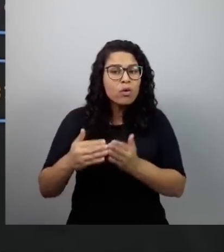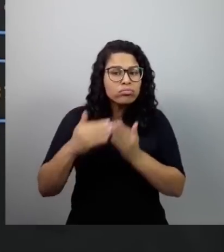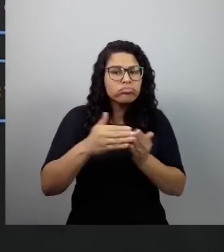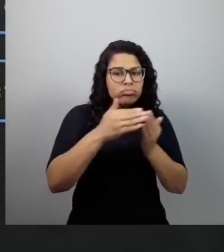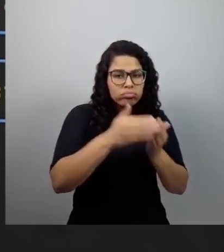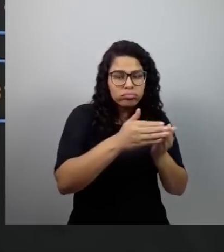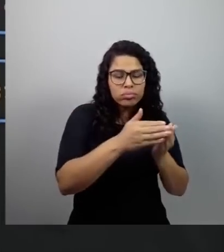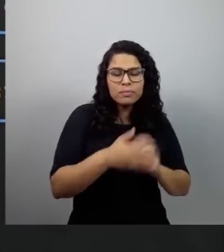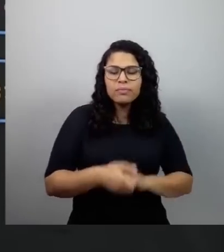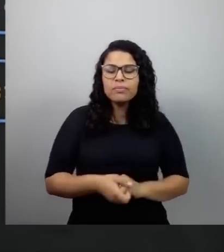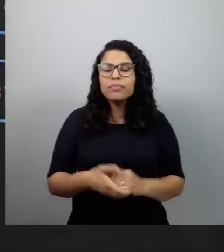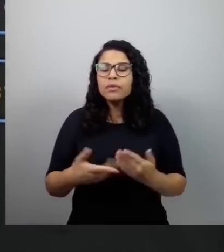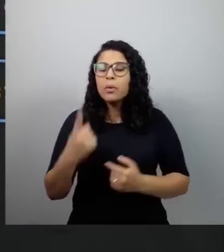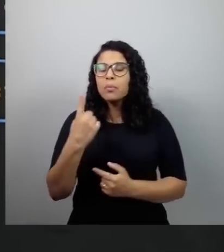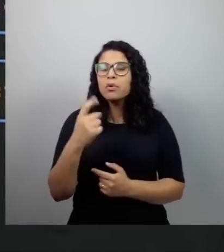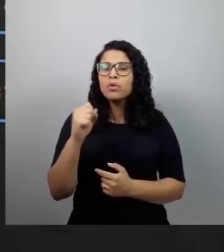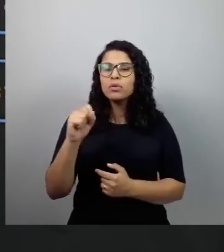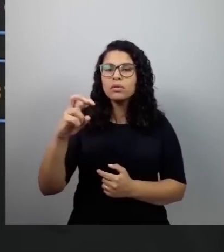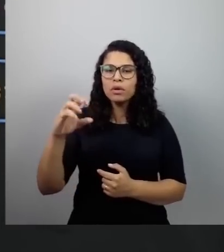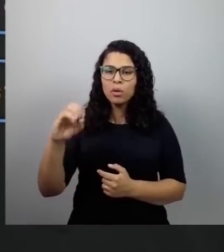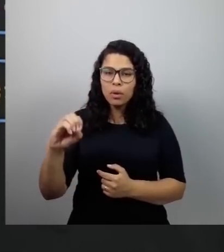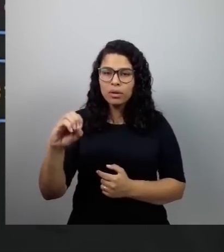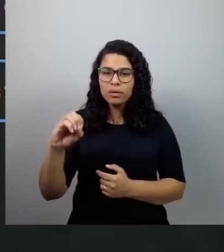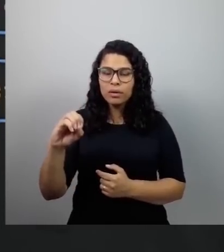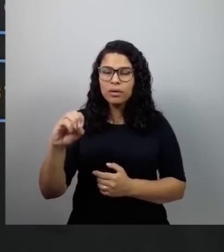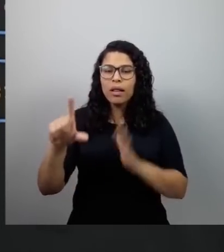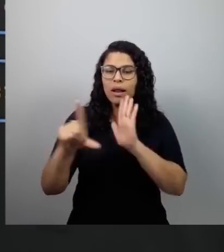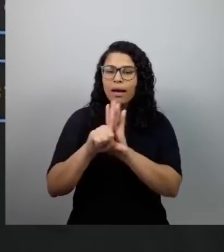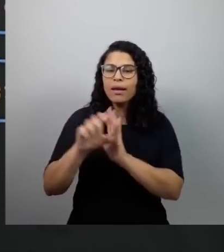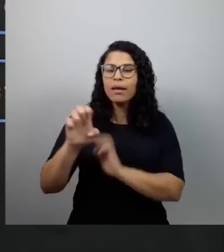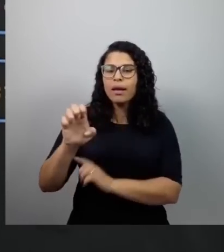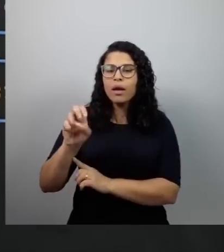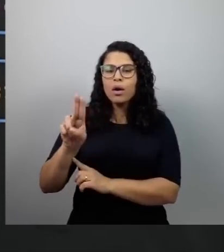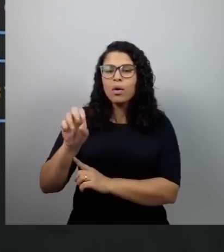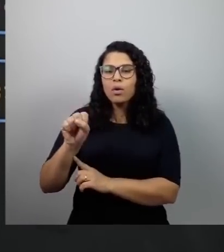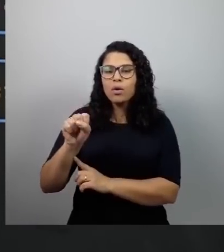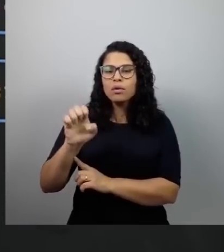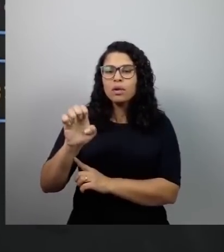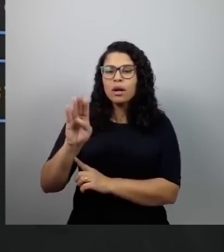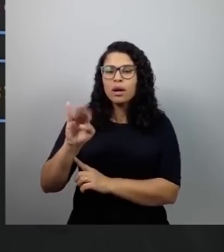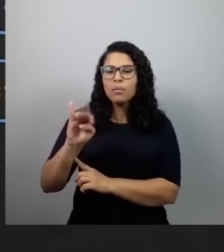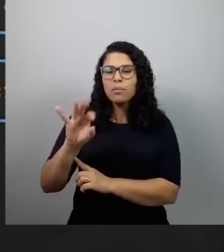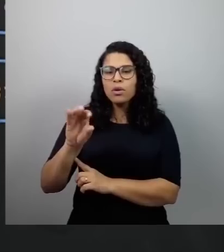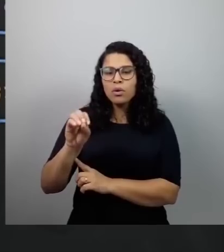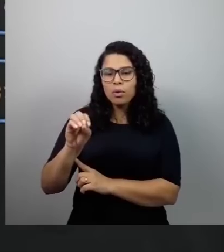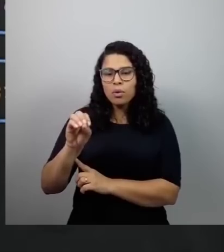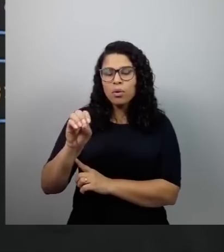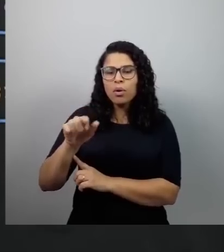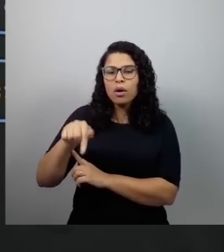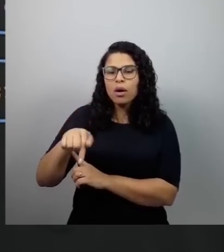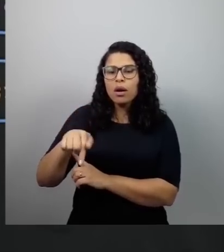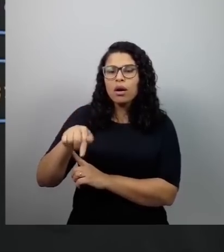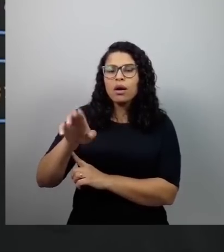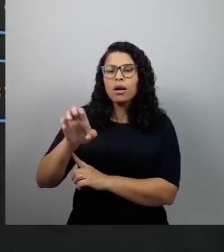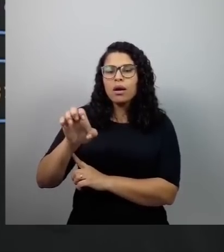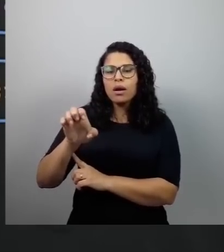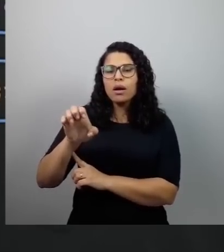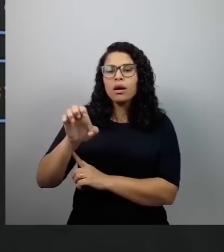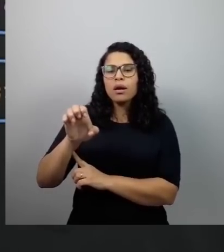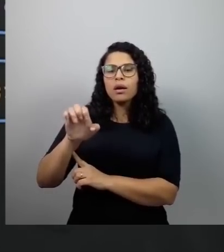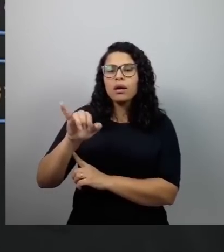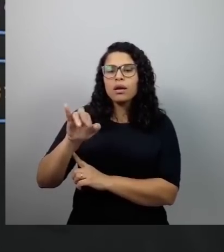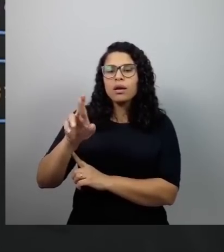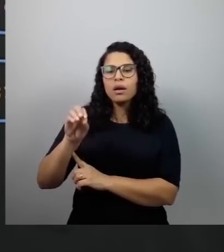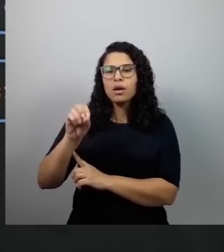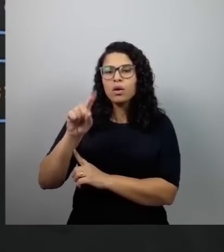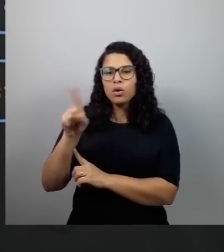1850, foi assinada a Lei Eusébio de Queiroz, que, de fato, proibia esse transporte da África para o